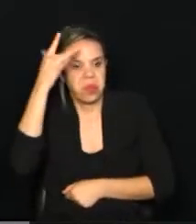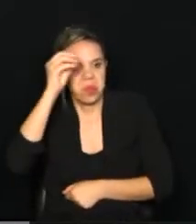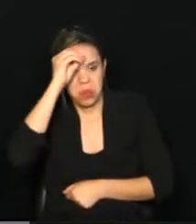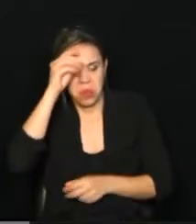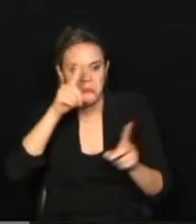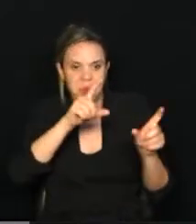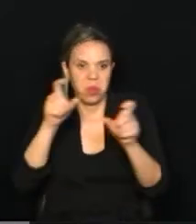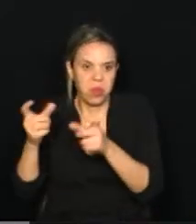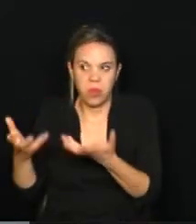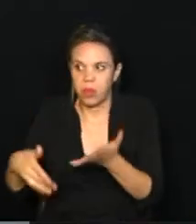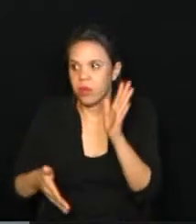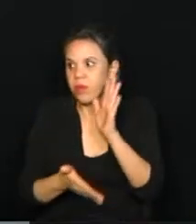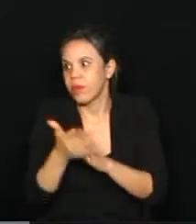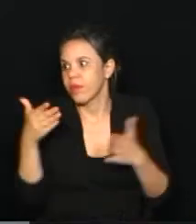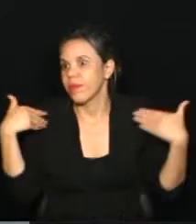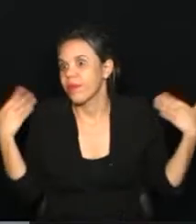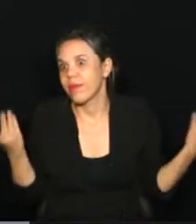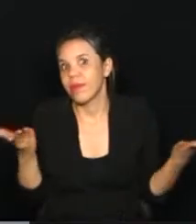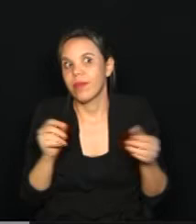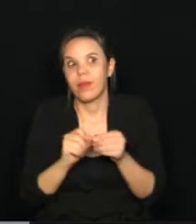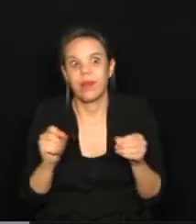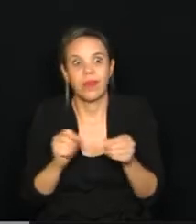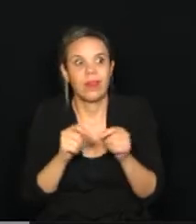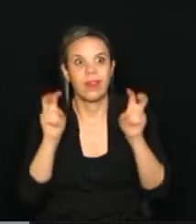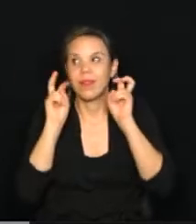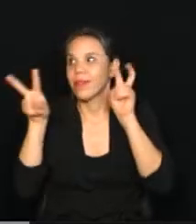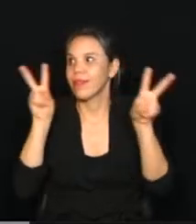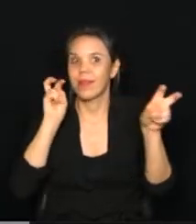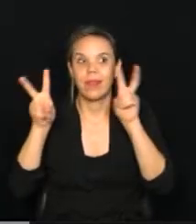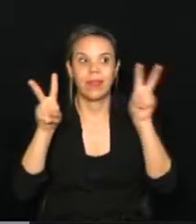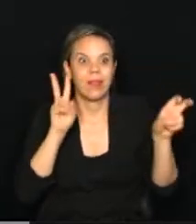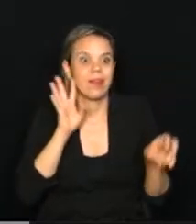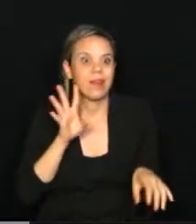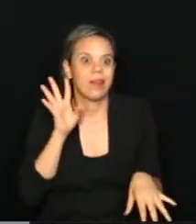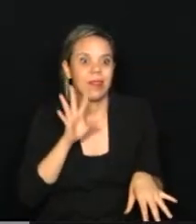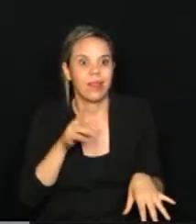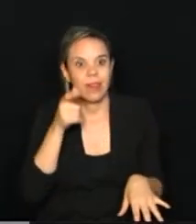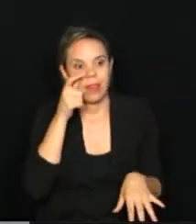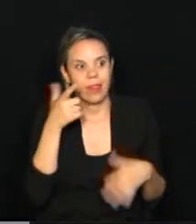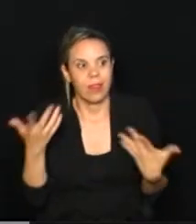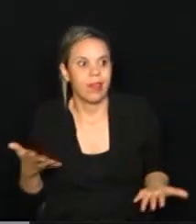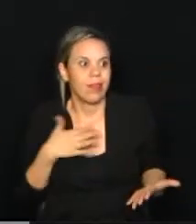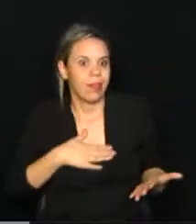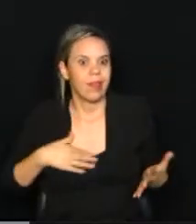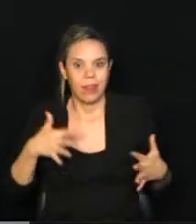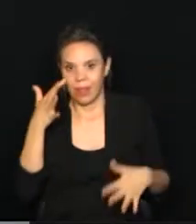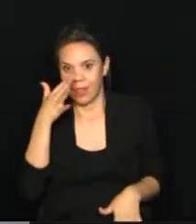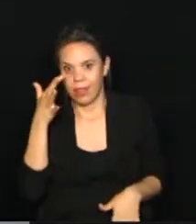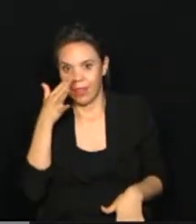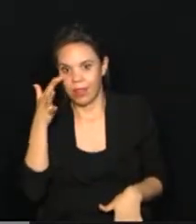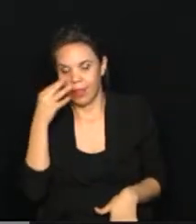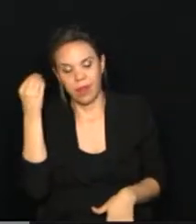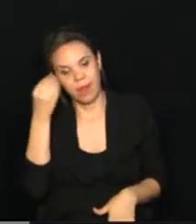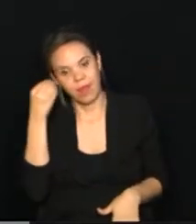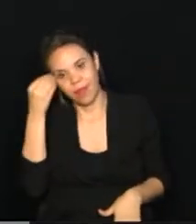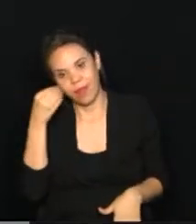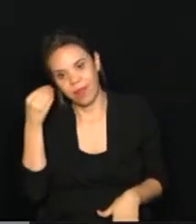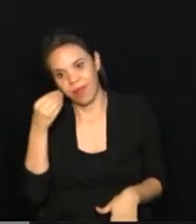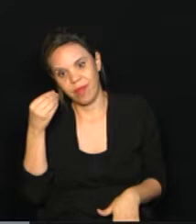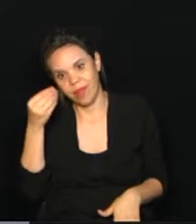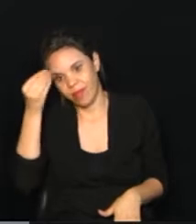foto, se você quer... Você nem sabe o que você faz, porque tanta gente boa ali, né? Exatamente. E lá foi uma experiência, assim, que